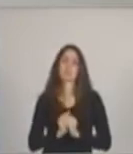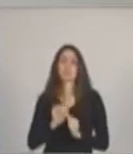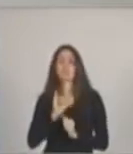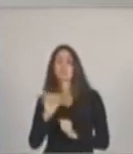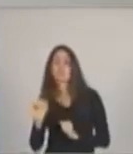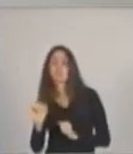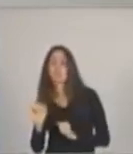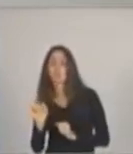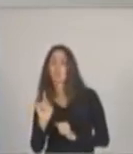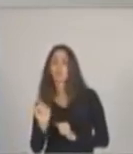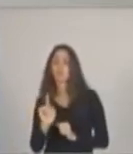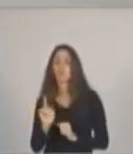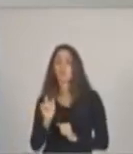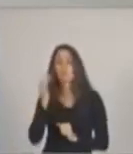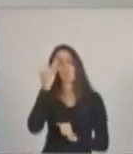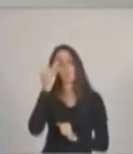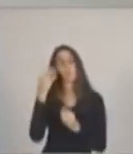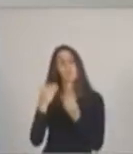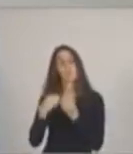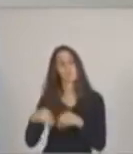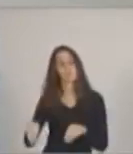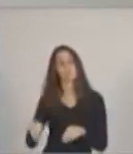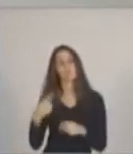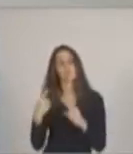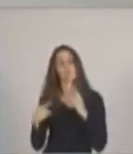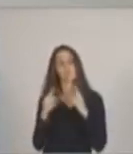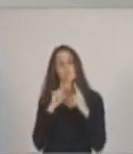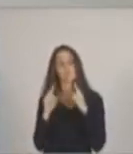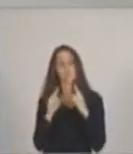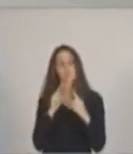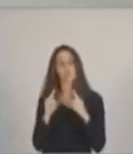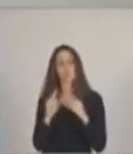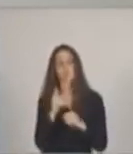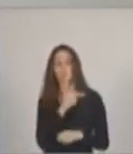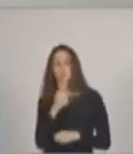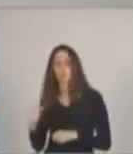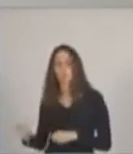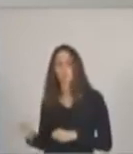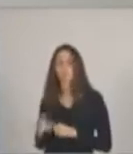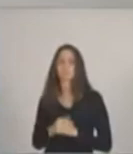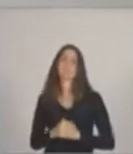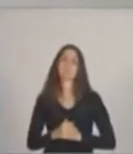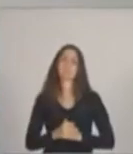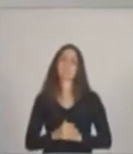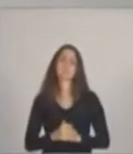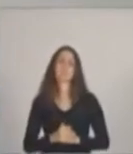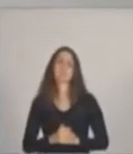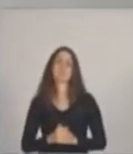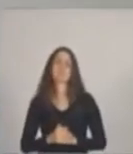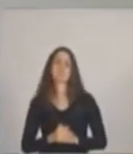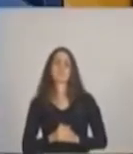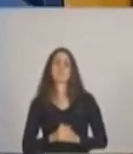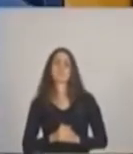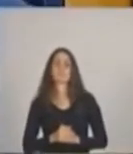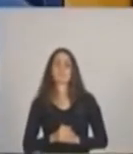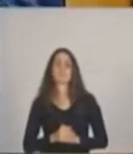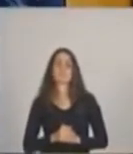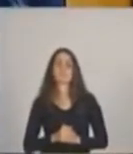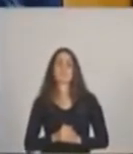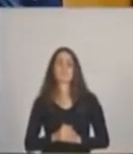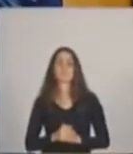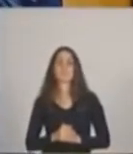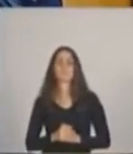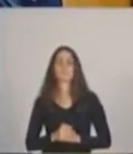eu acho que fica muito prejudicada a discussão, senhor presidente, okay. E o futuro dessa Ok, presidente,